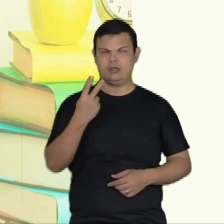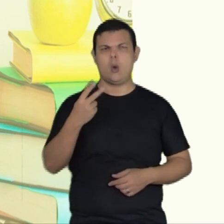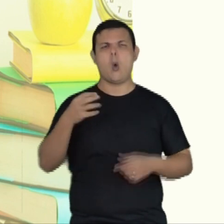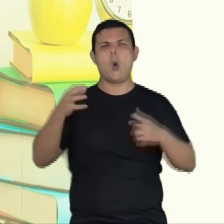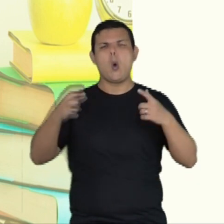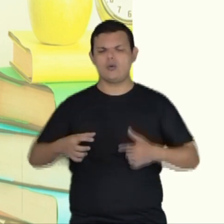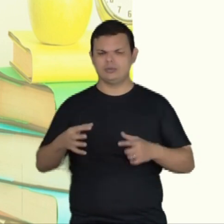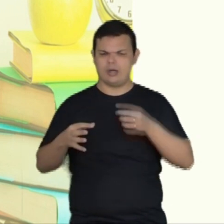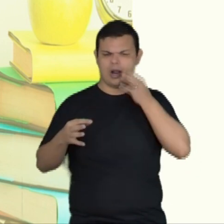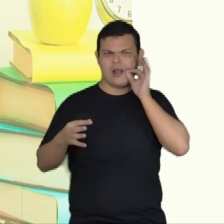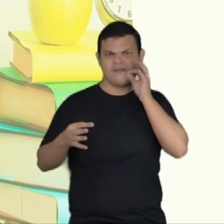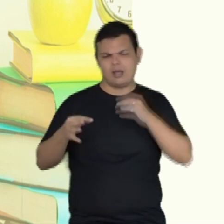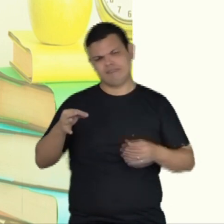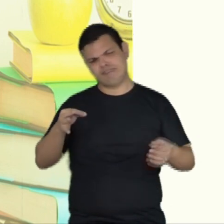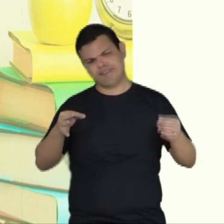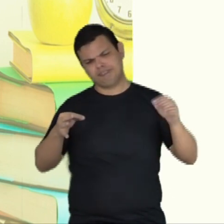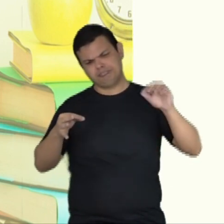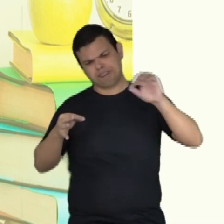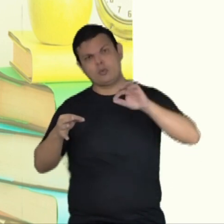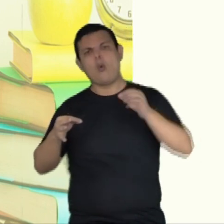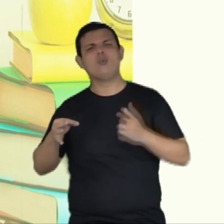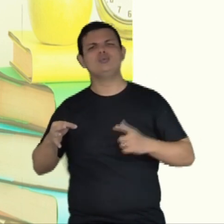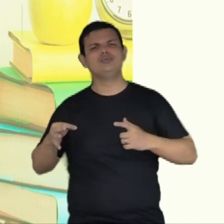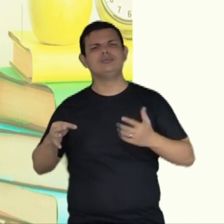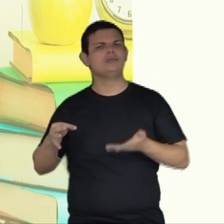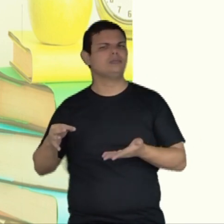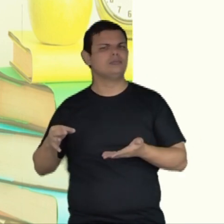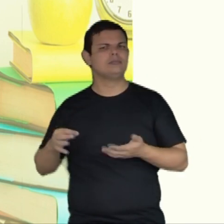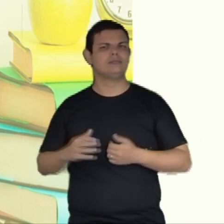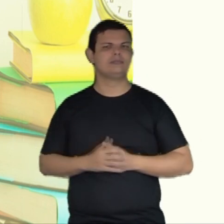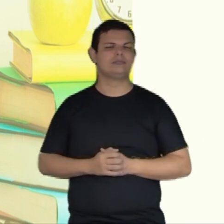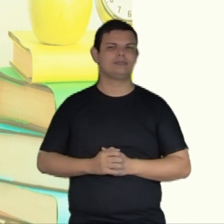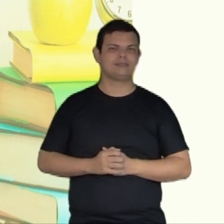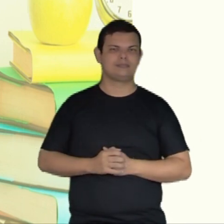vinha descendo? Tempo para você.